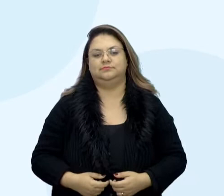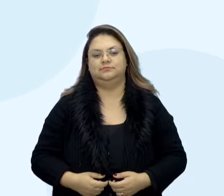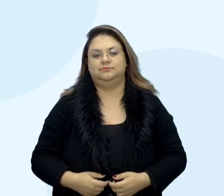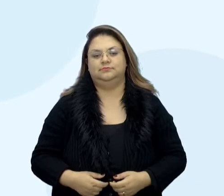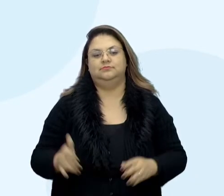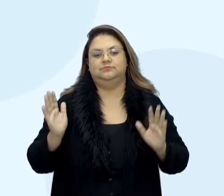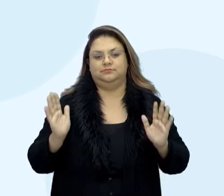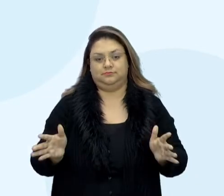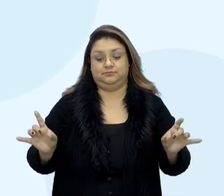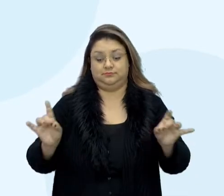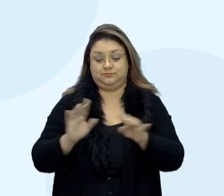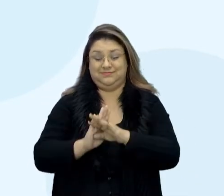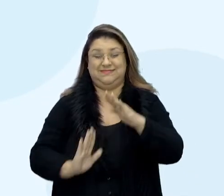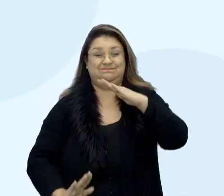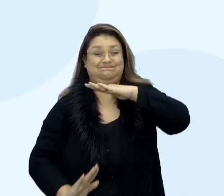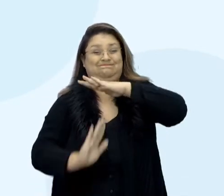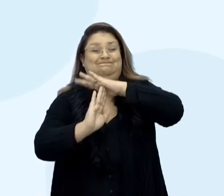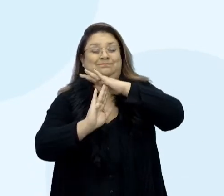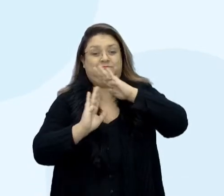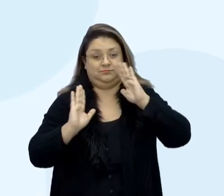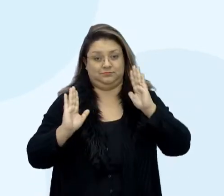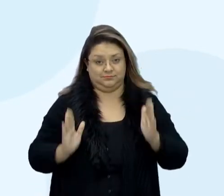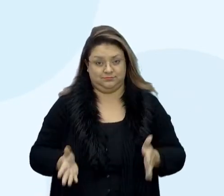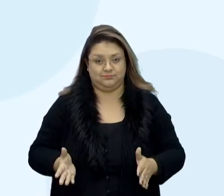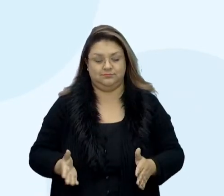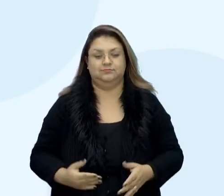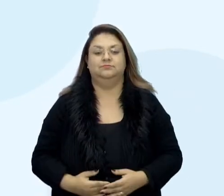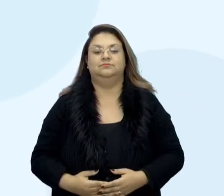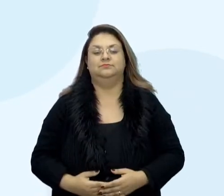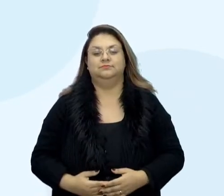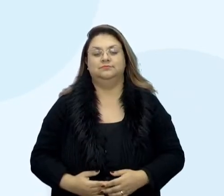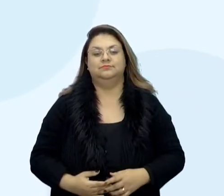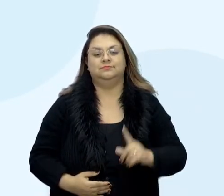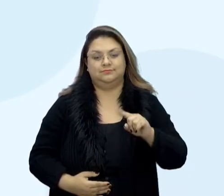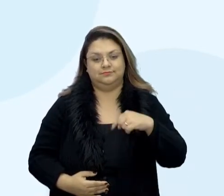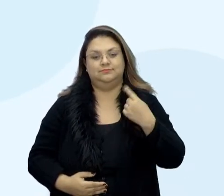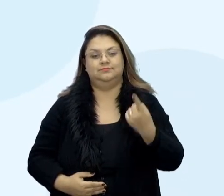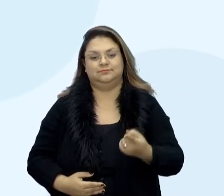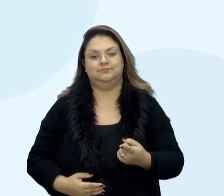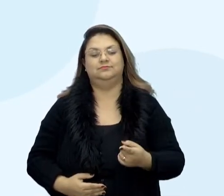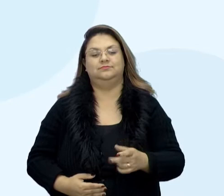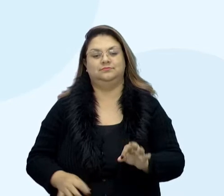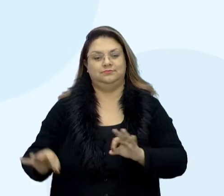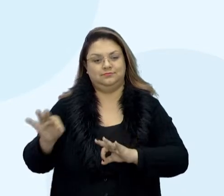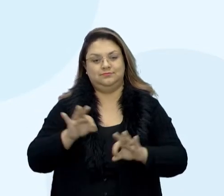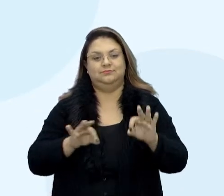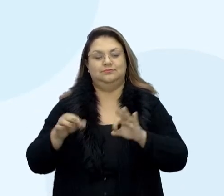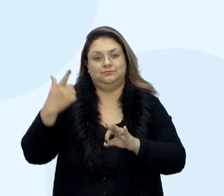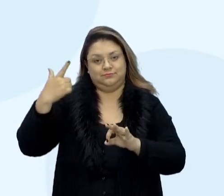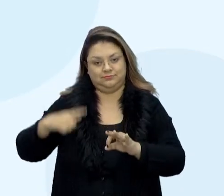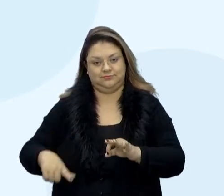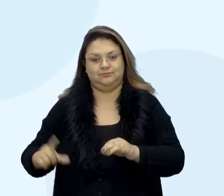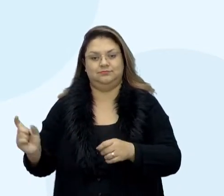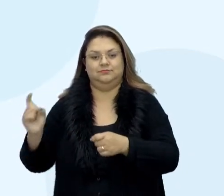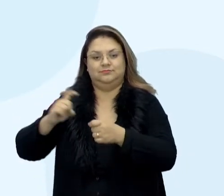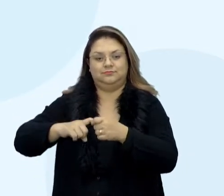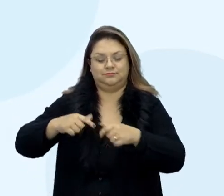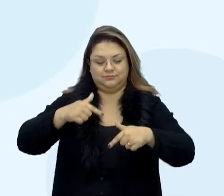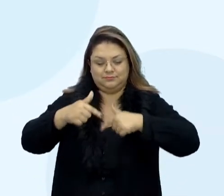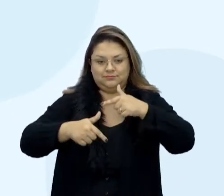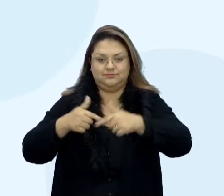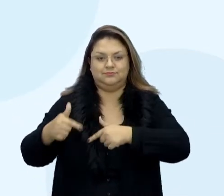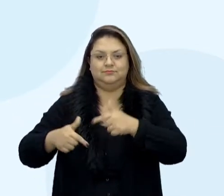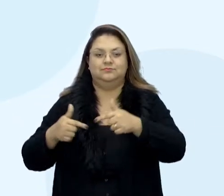chegou no seu limite, na sua capacidade máxima, né, é feito ali um trabalho, né, de colocar